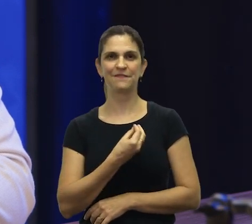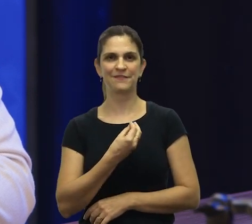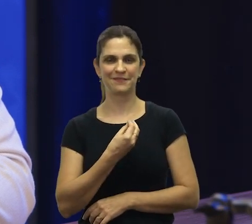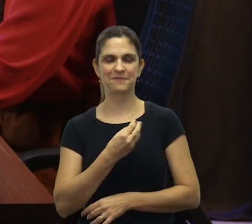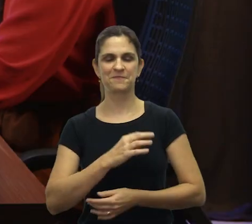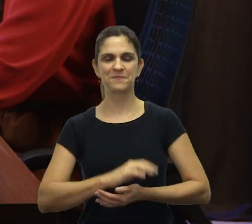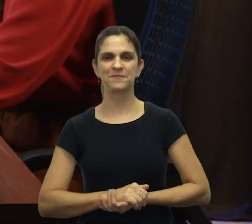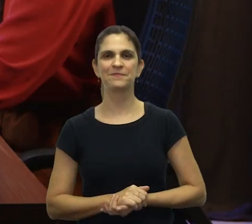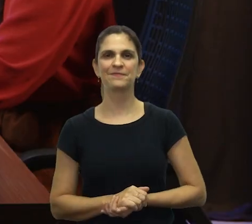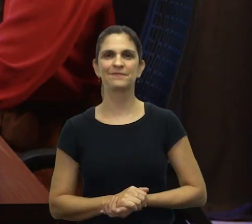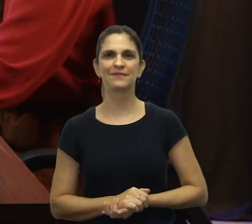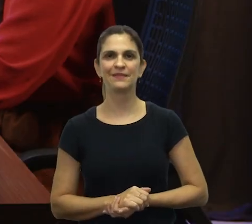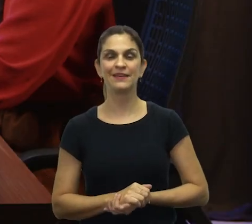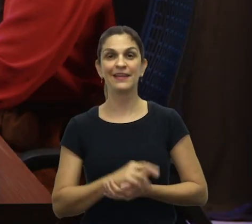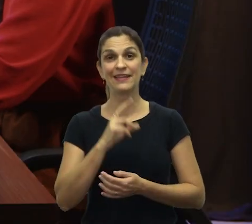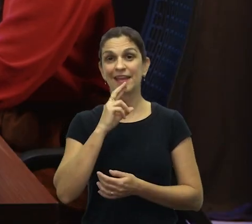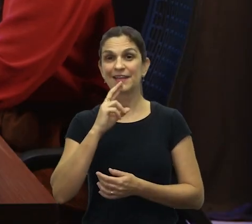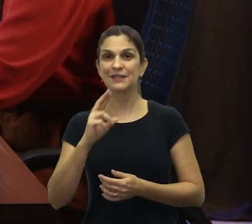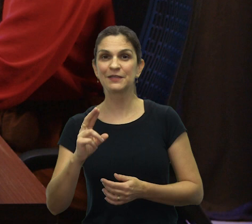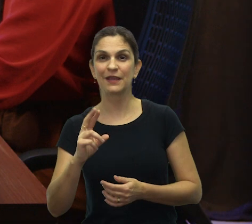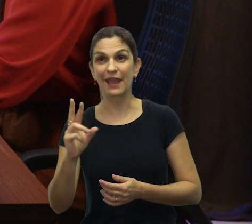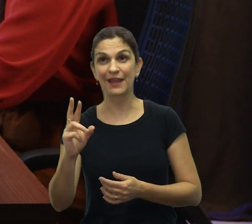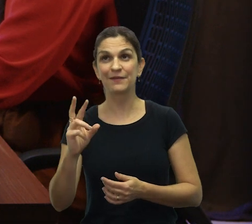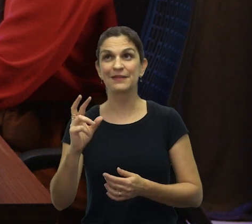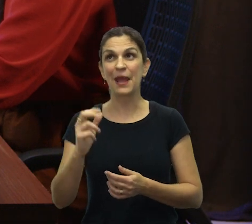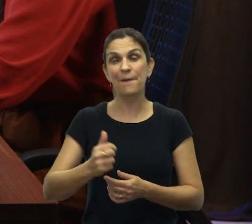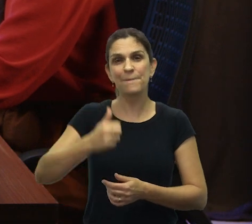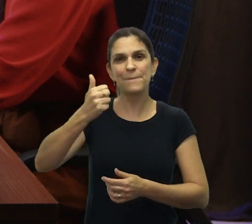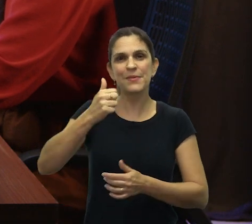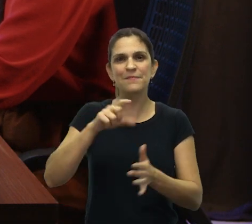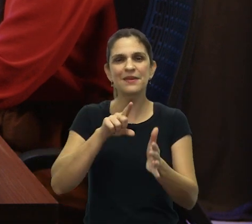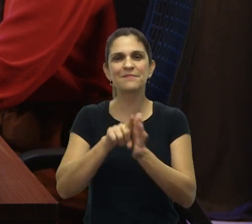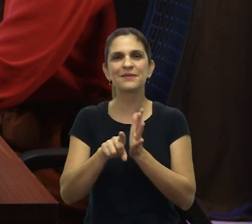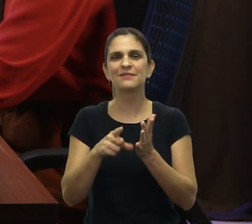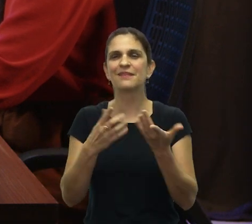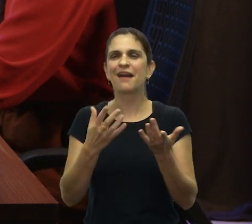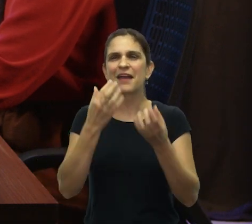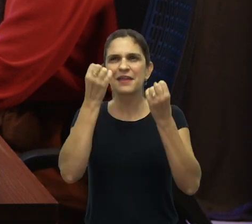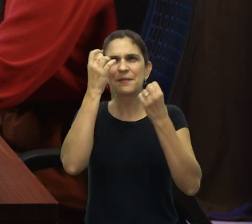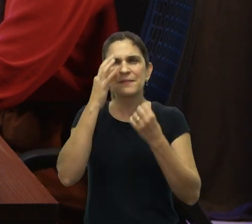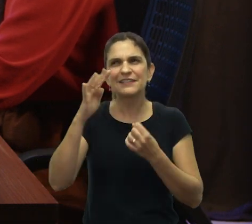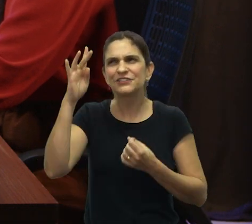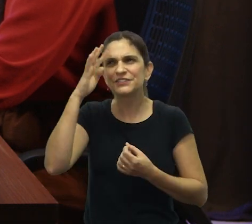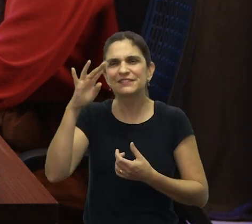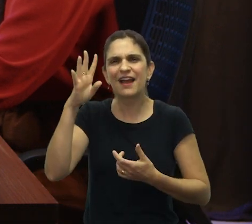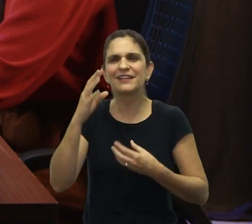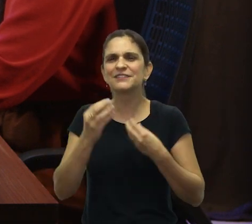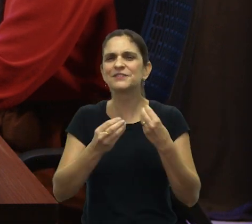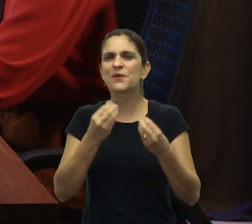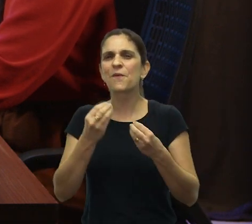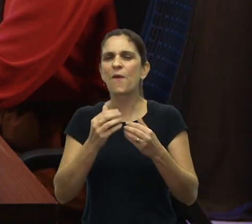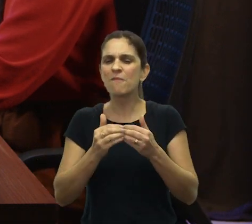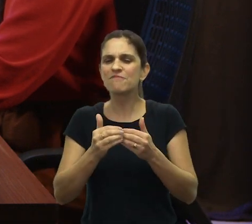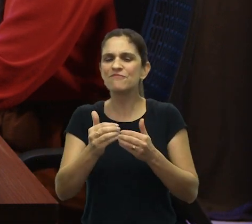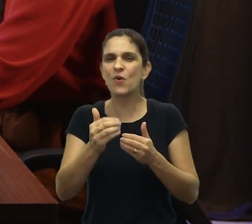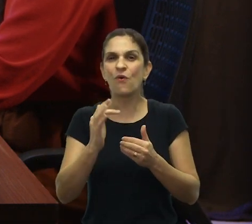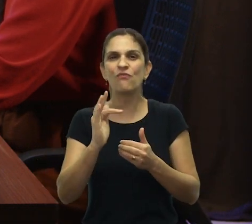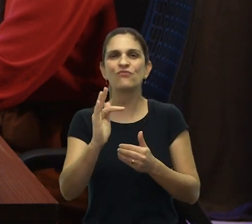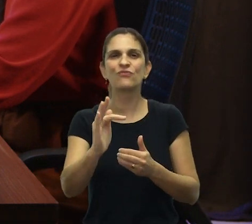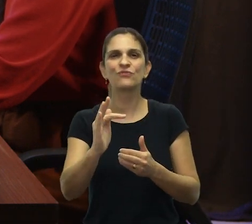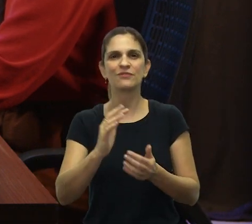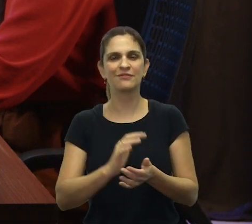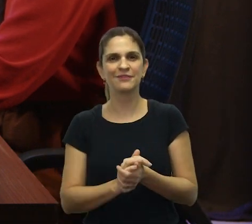significativa. Agora, respondendo aquela primeira pergunta, se a gente imaginava que isso pudesse acontecer, na verdade,